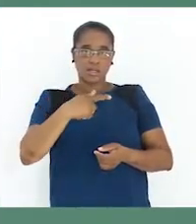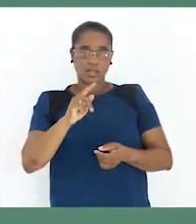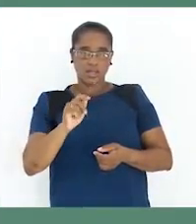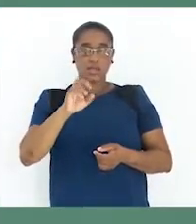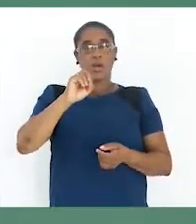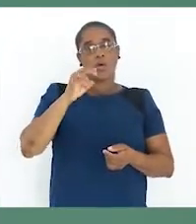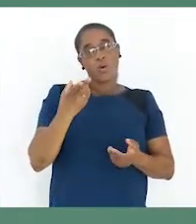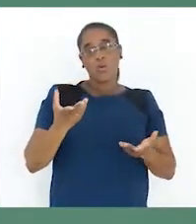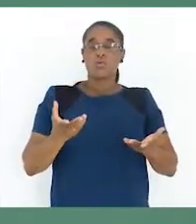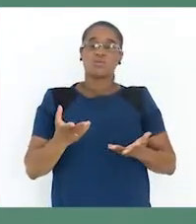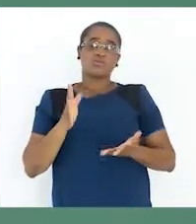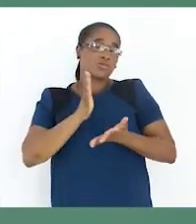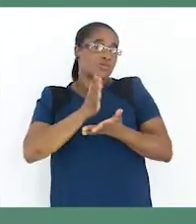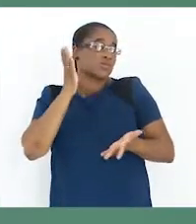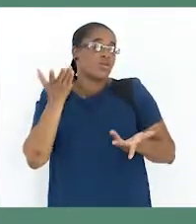ou simplesmente